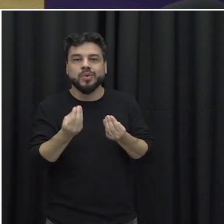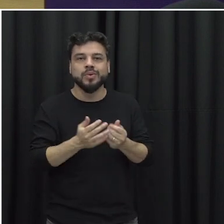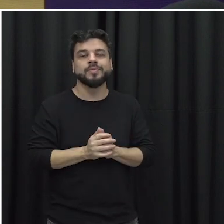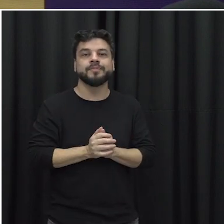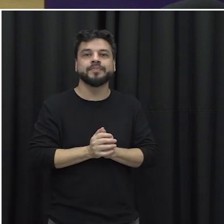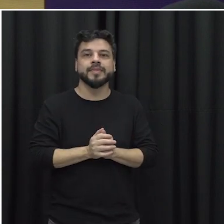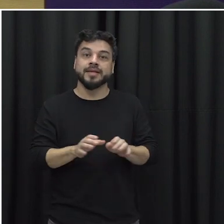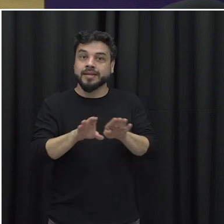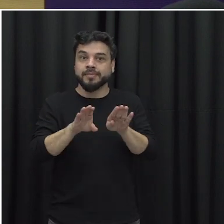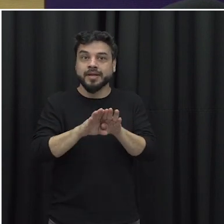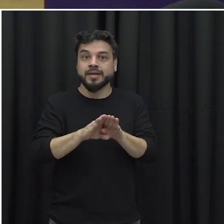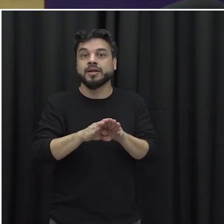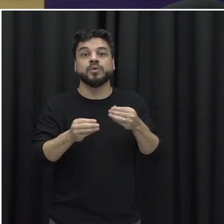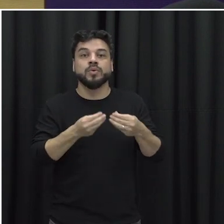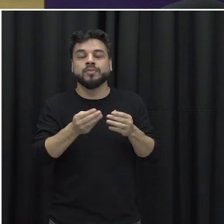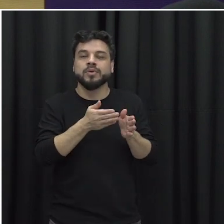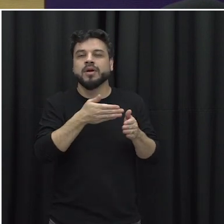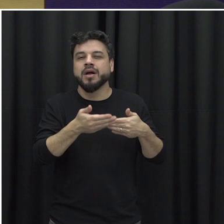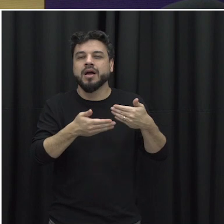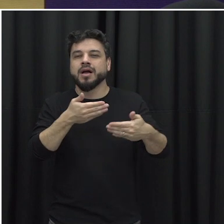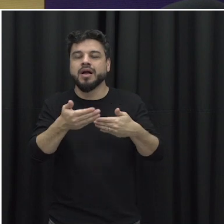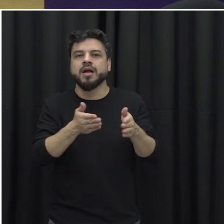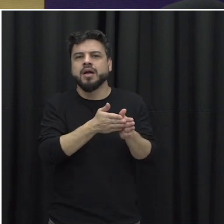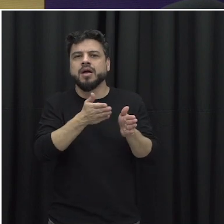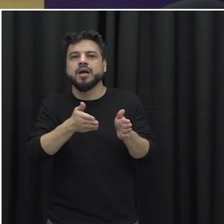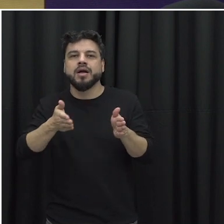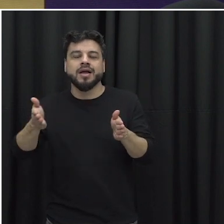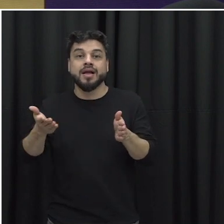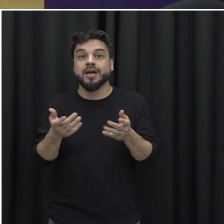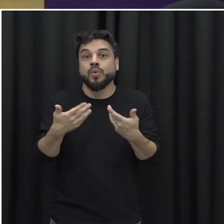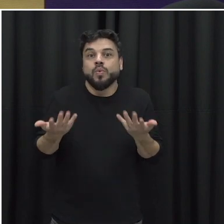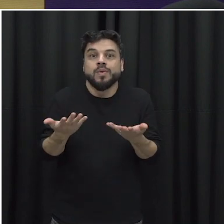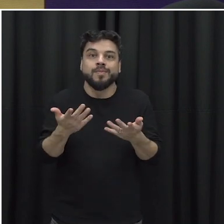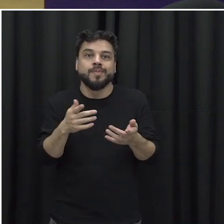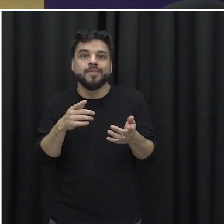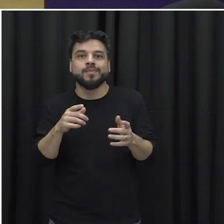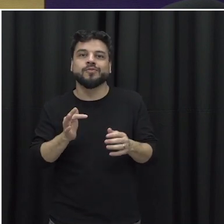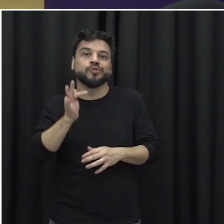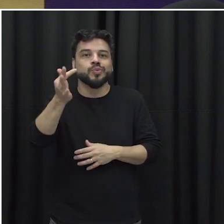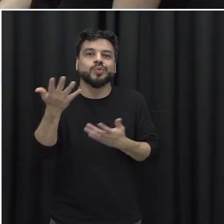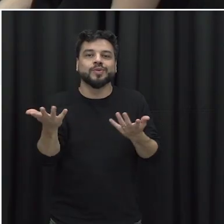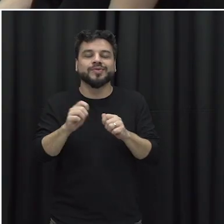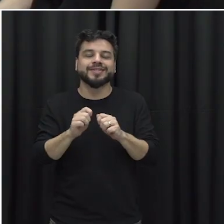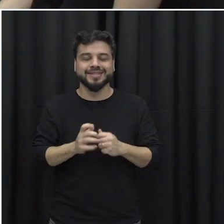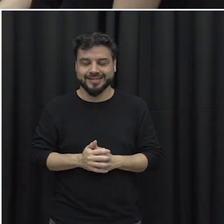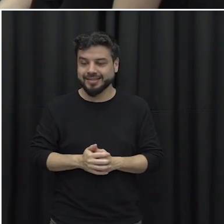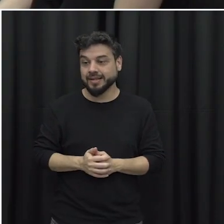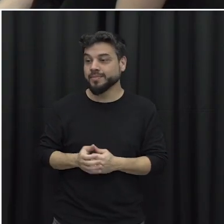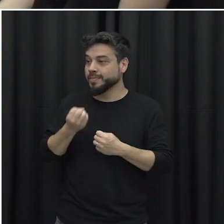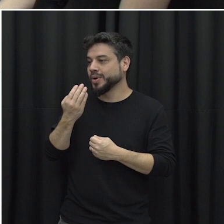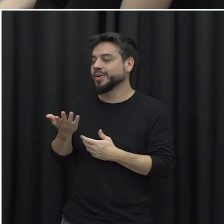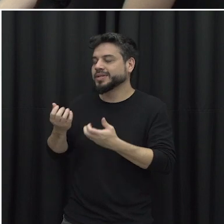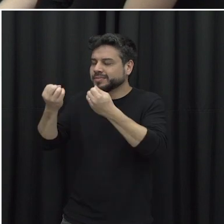e qual o andamento, quais os projetos futuros. Eu vou falar um pouquinho do projeto inicial, né,